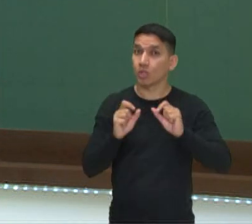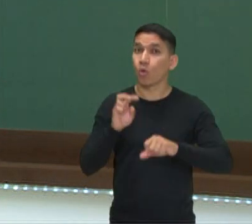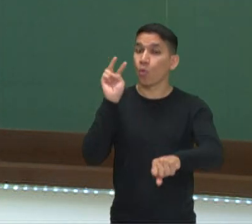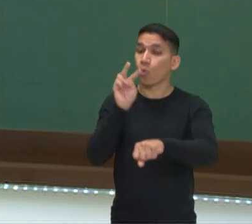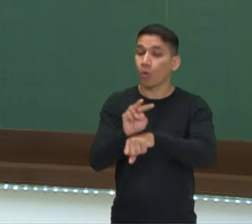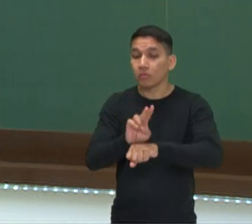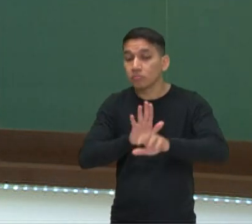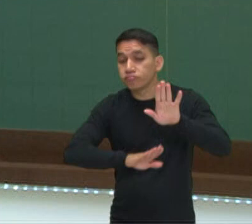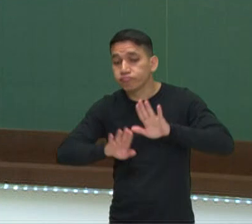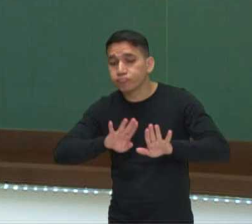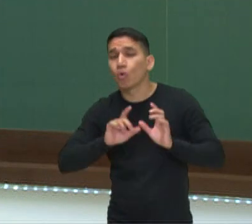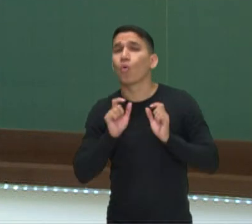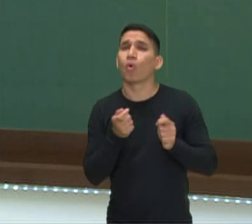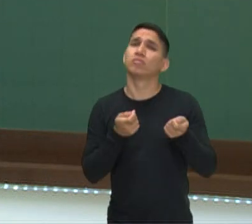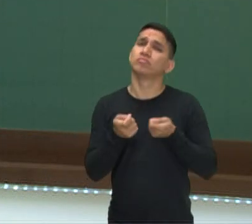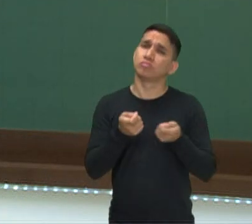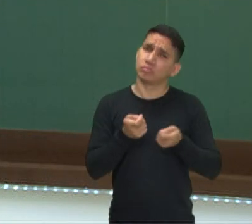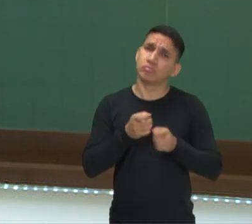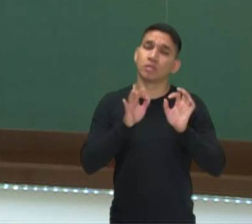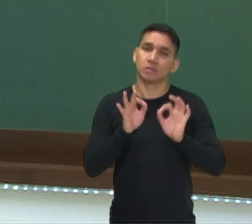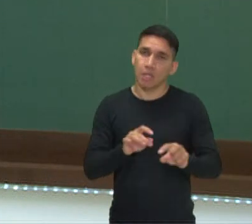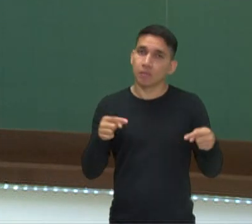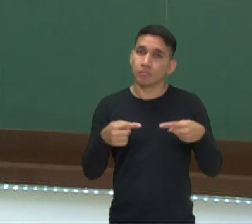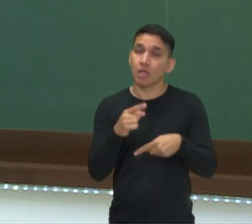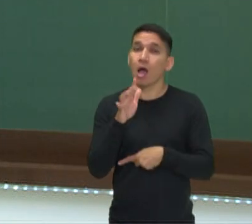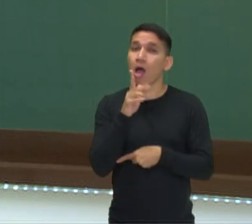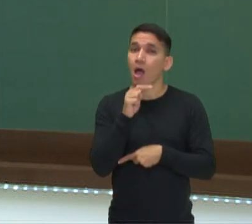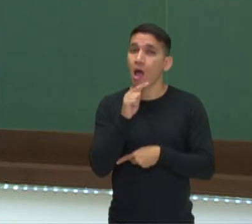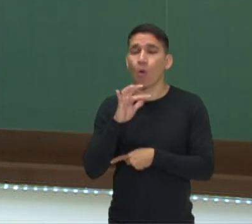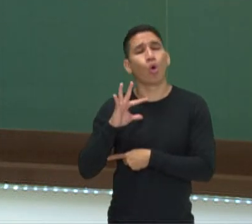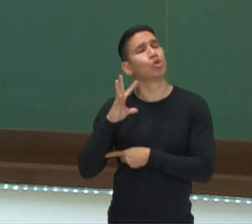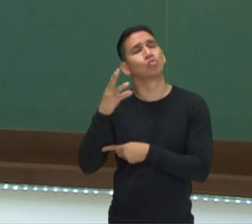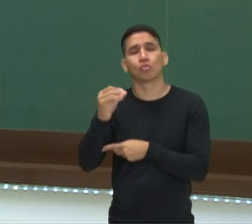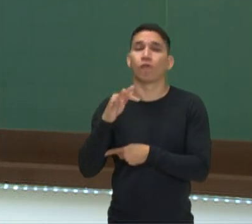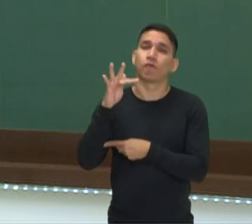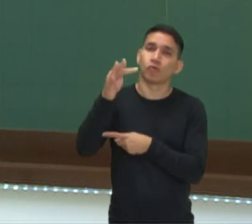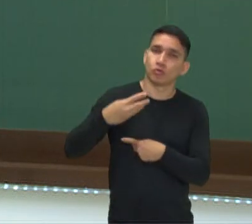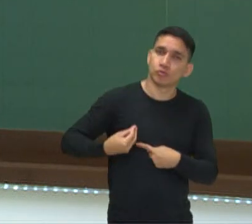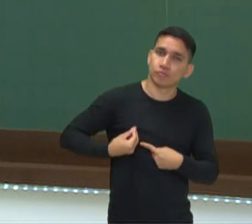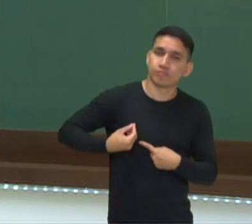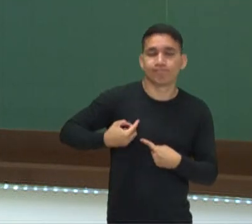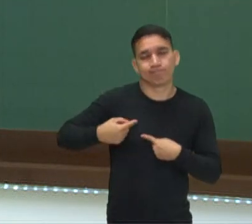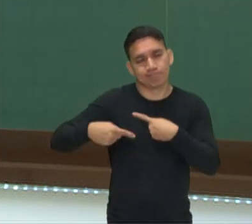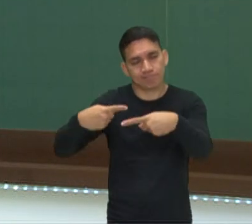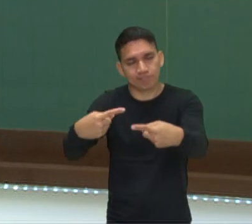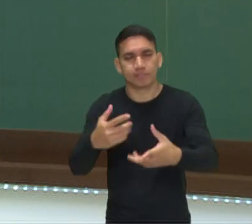com a água, para que a gente possa ter água aí para todas as gerações futuras.